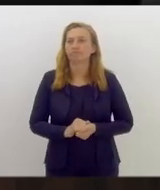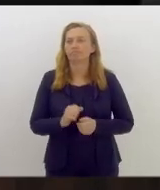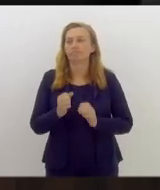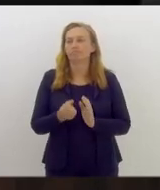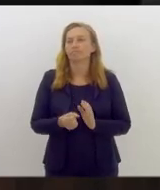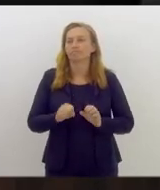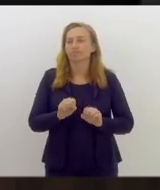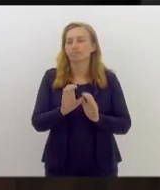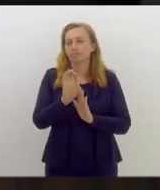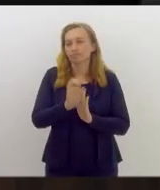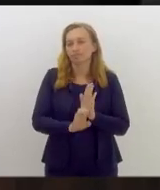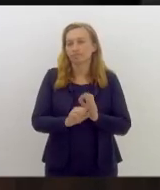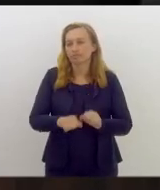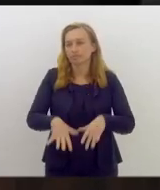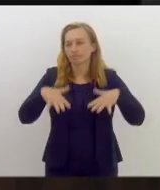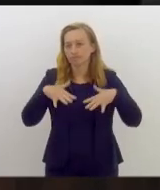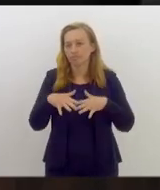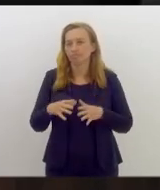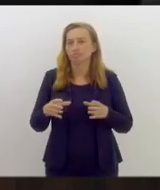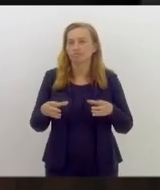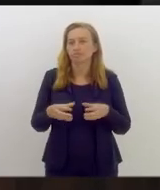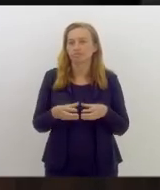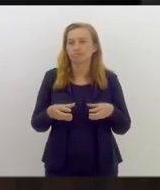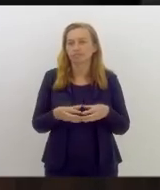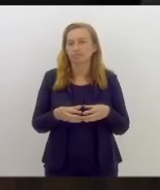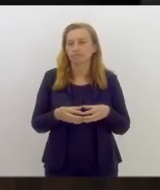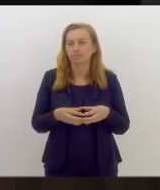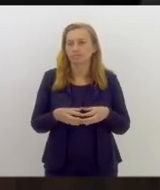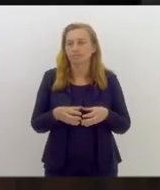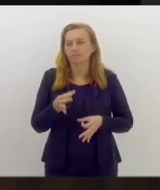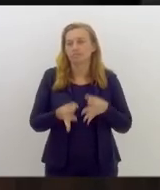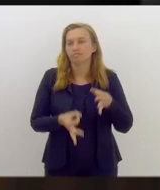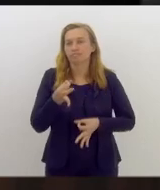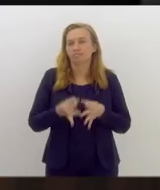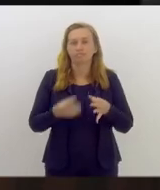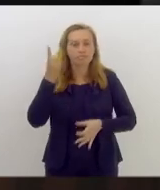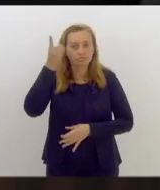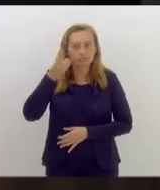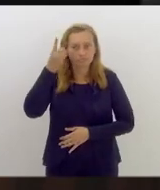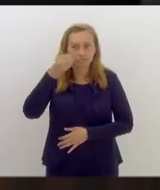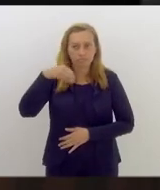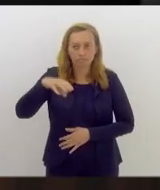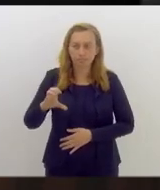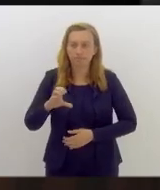emendas de plenário. Para emitir parecer pela Comissão de Constituição e Justiça, deputado Carlos Mink.